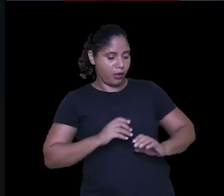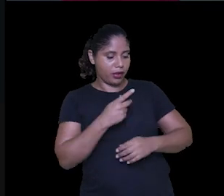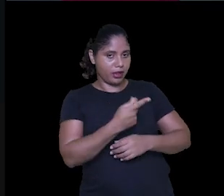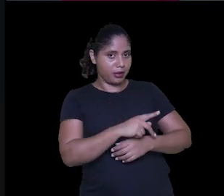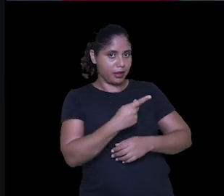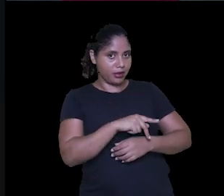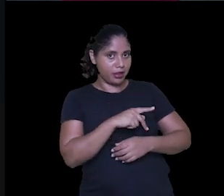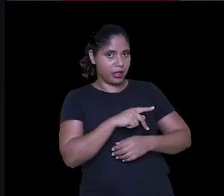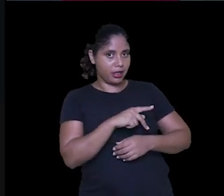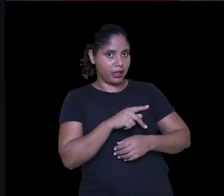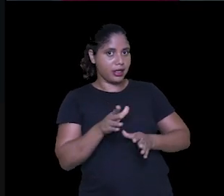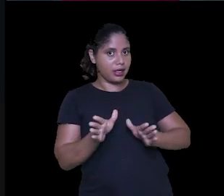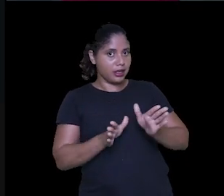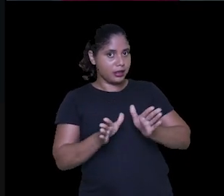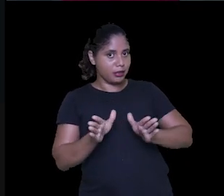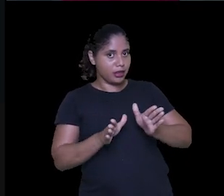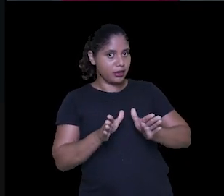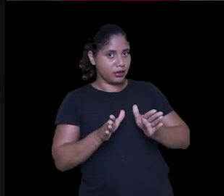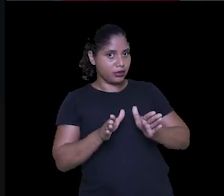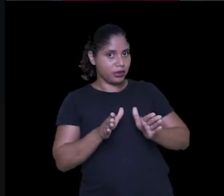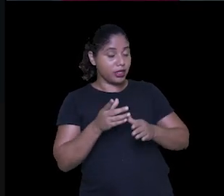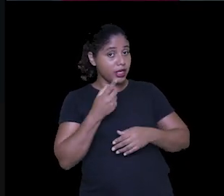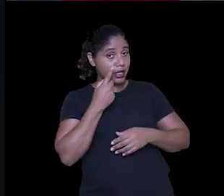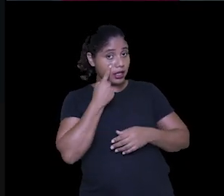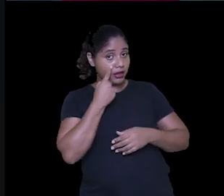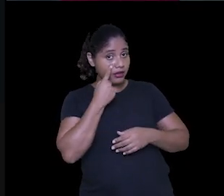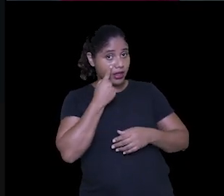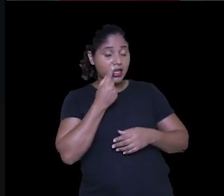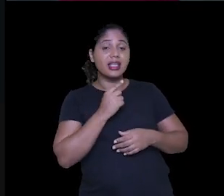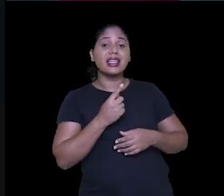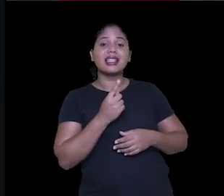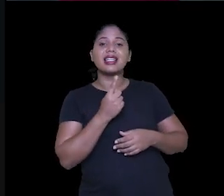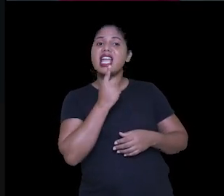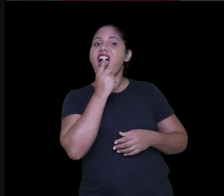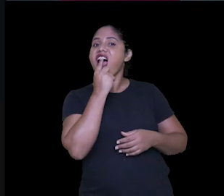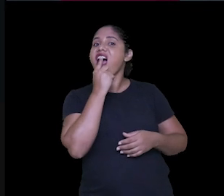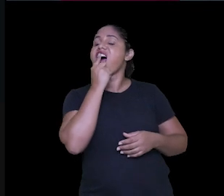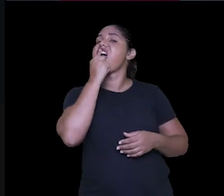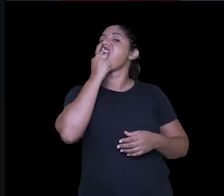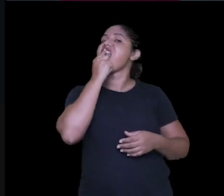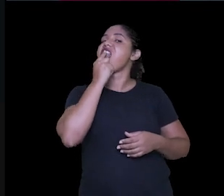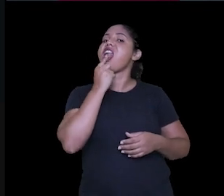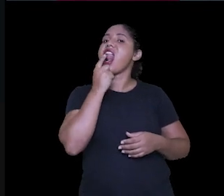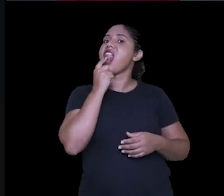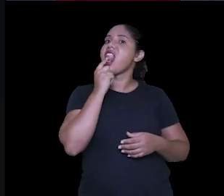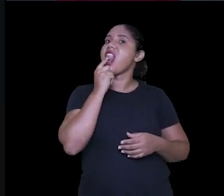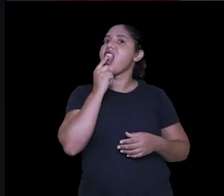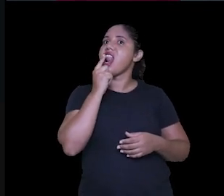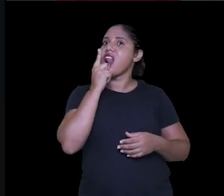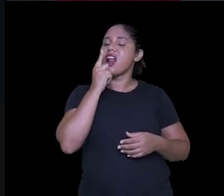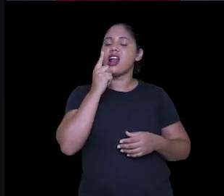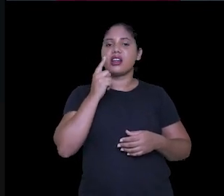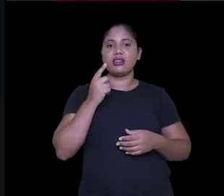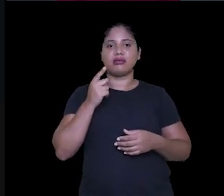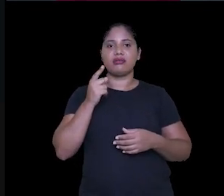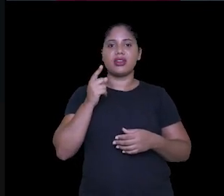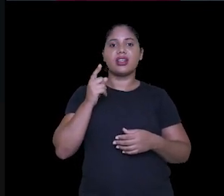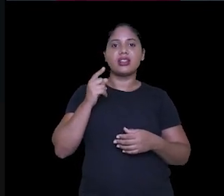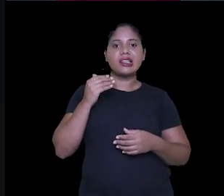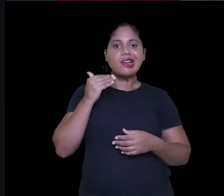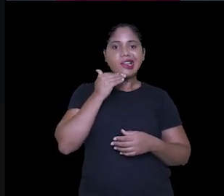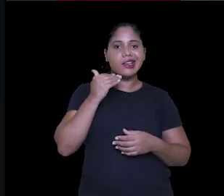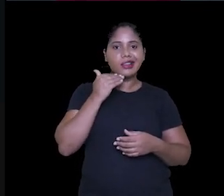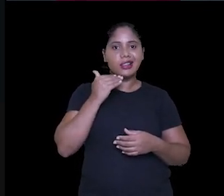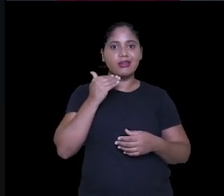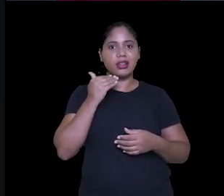ser avaliado individualmente. Né? Uma outra complicação da amamentação que a gente tem é a mastite.